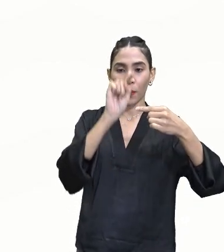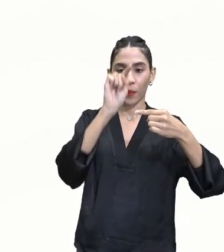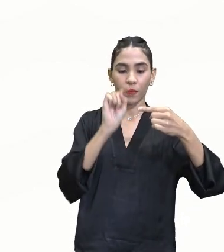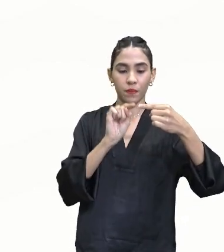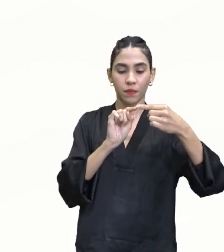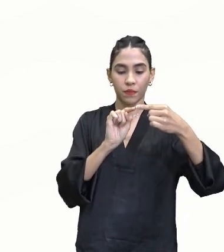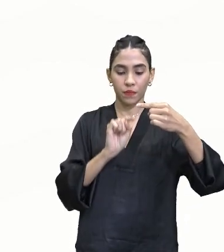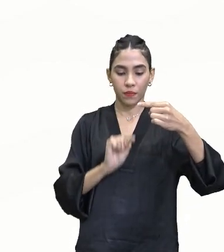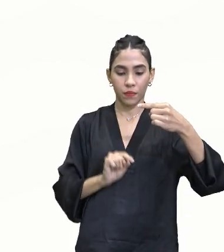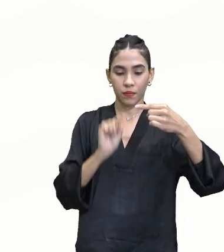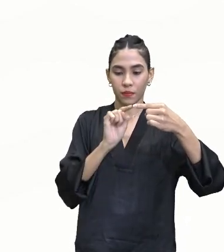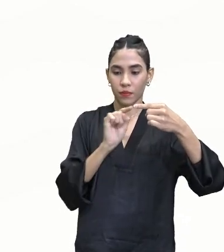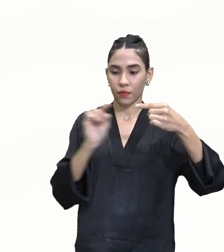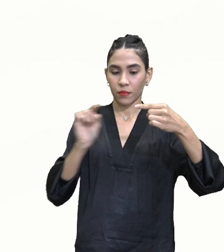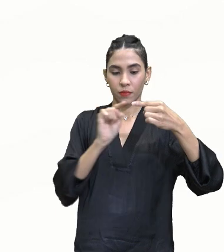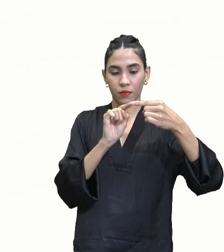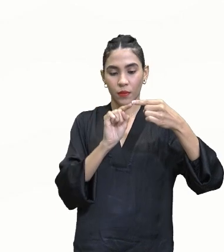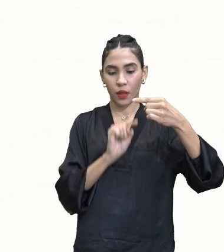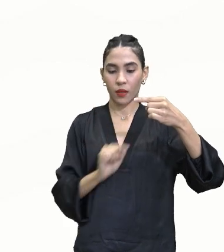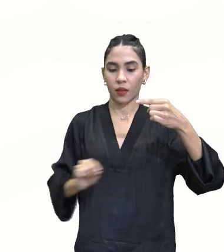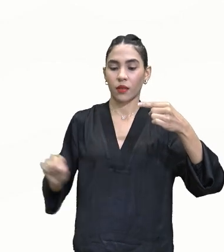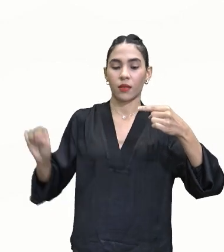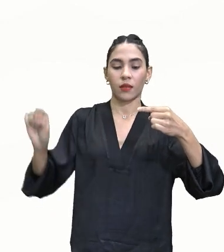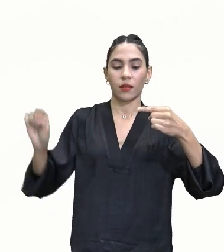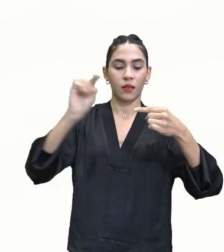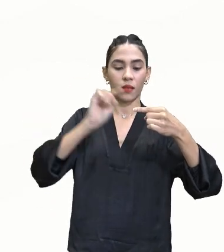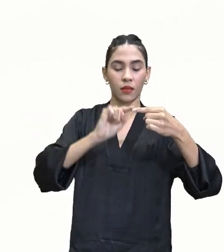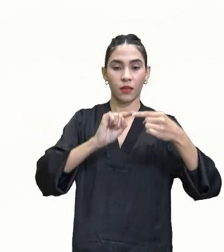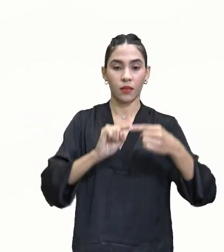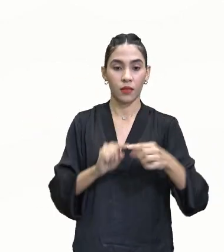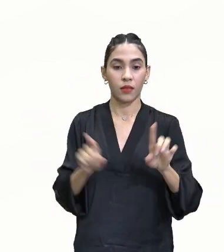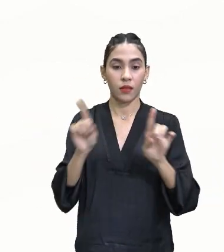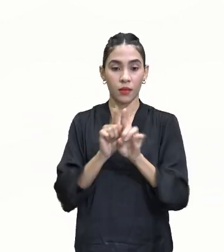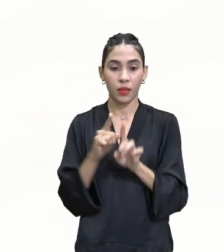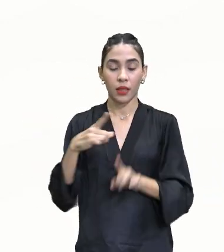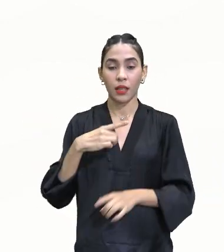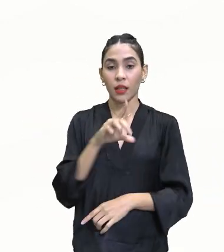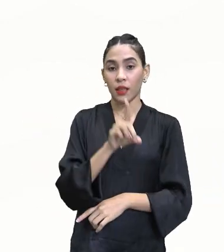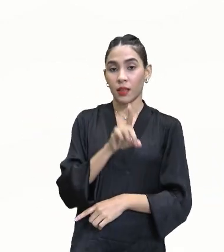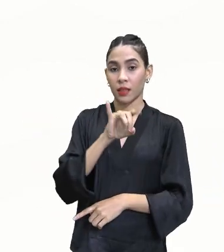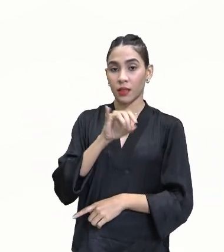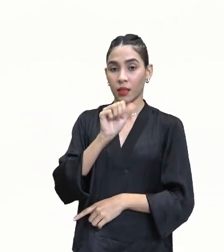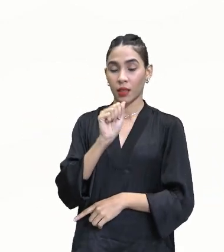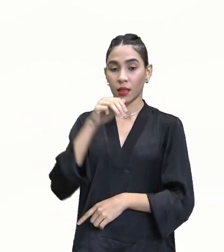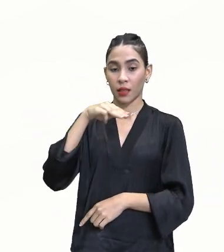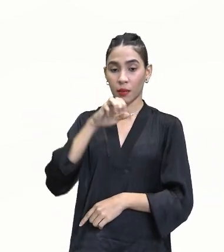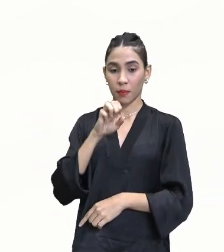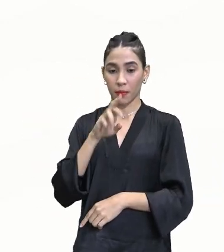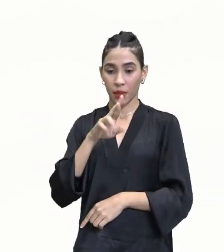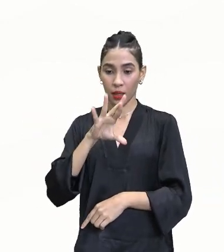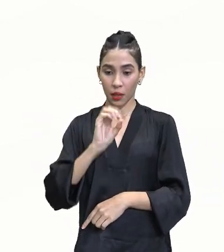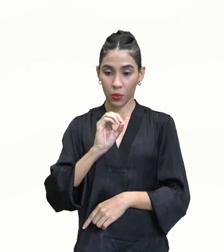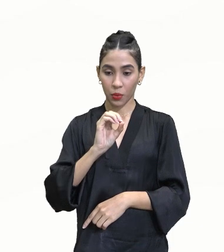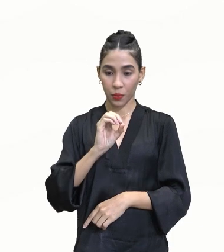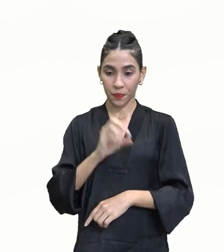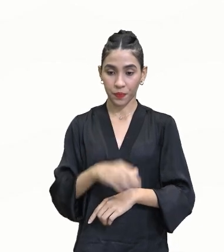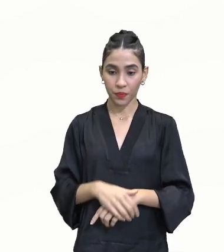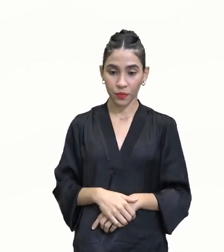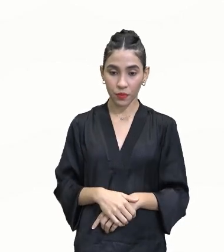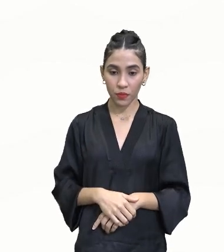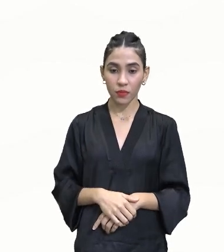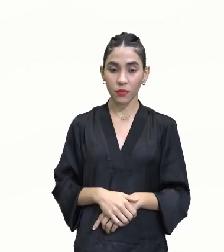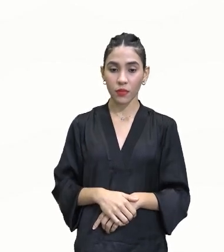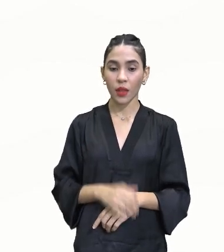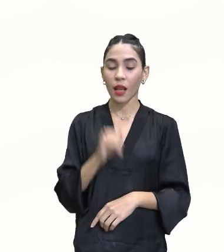daqui são raios, certo? E eu tenho também o diâmetro da circunferência. O diâmetro é